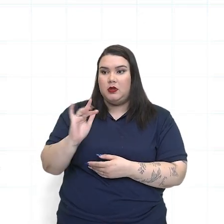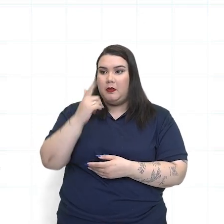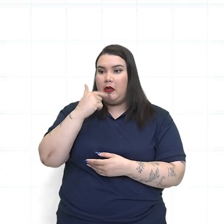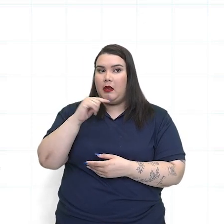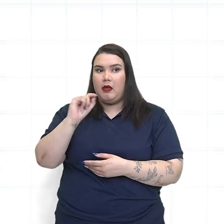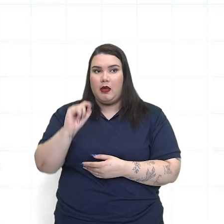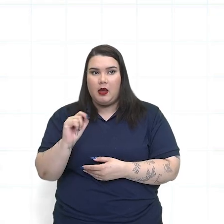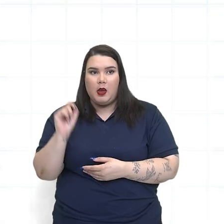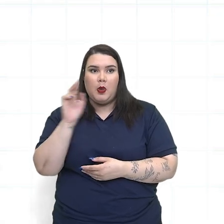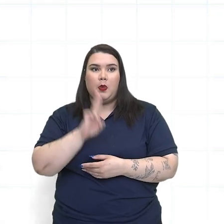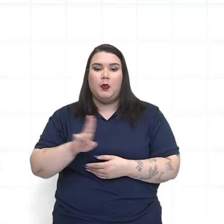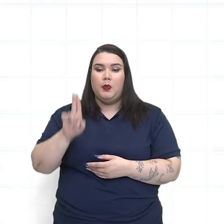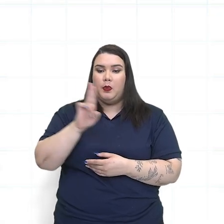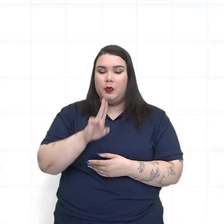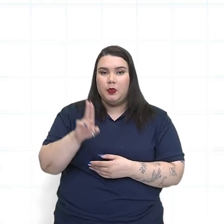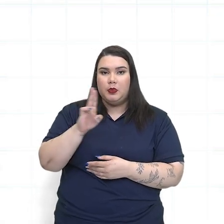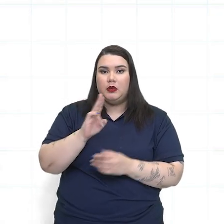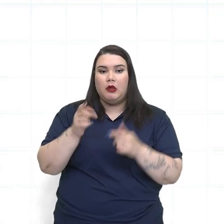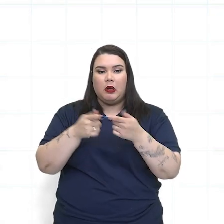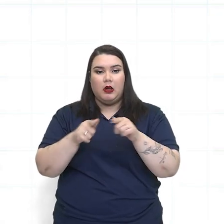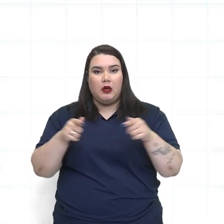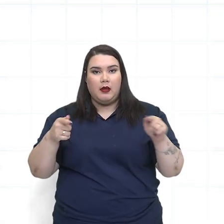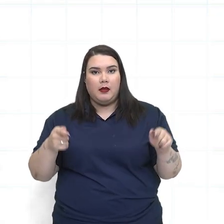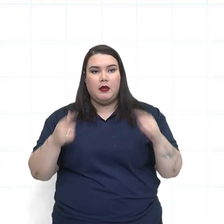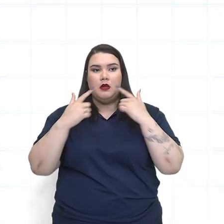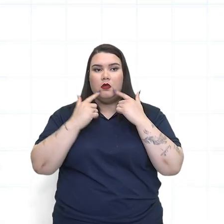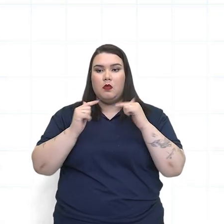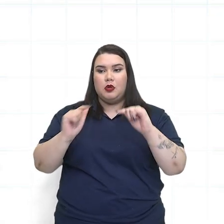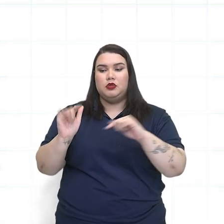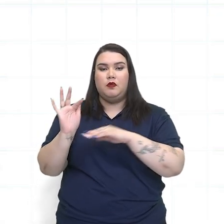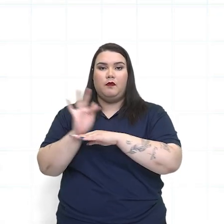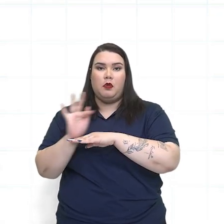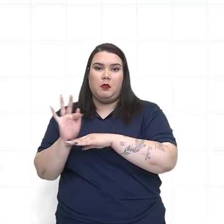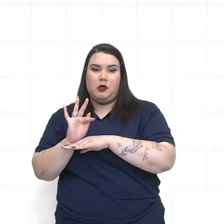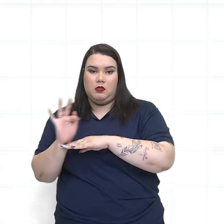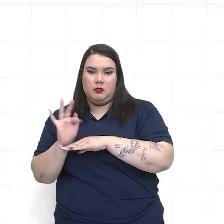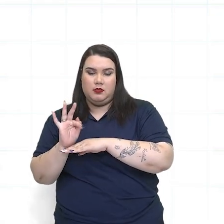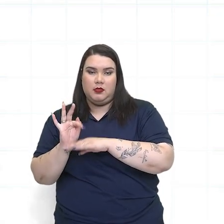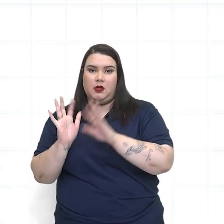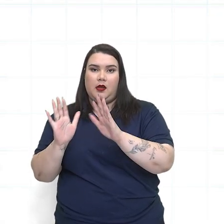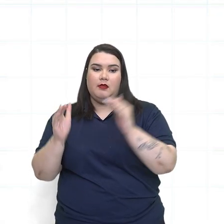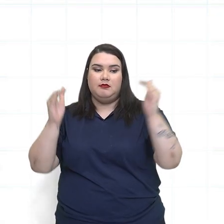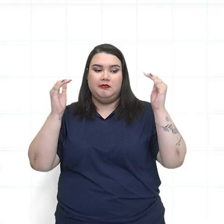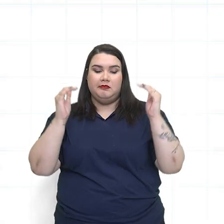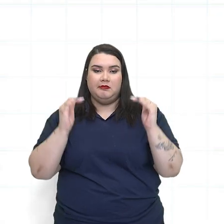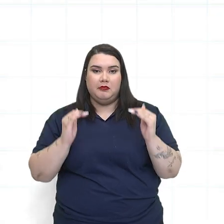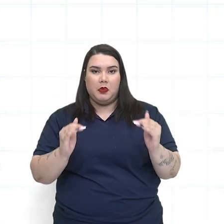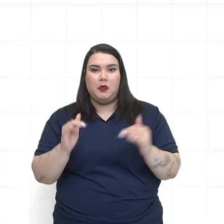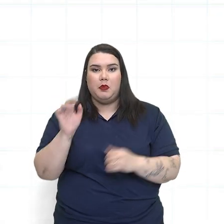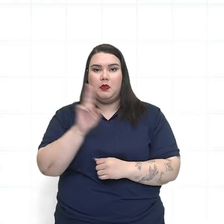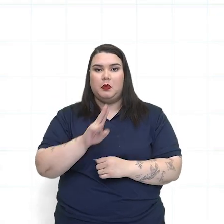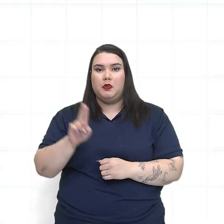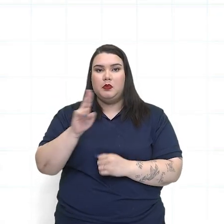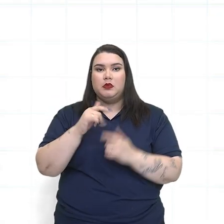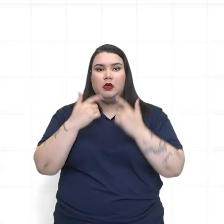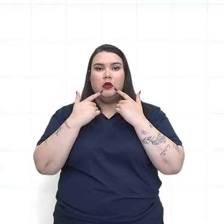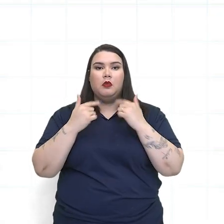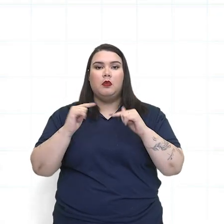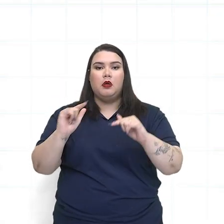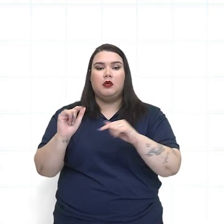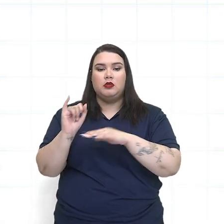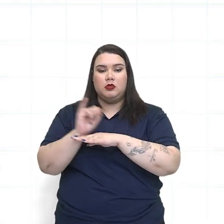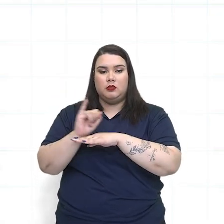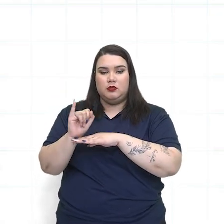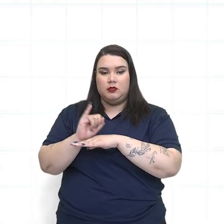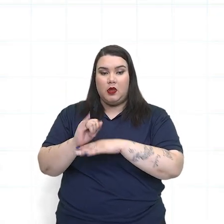era, ela usa a gramática normativa. E aqui ela já muda a maneira como ela